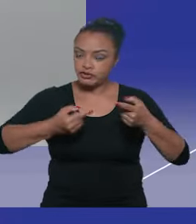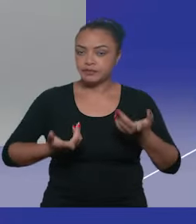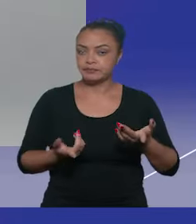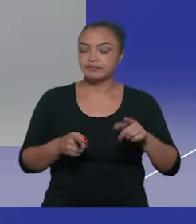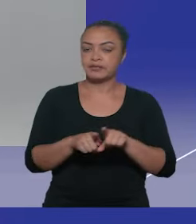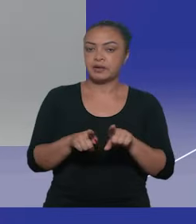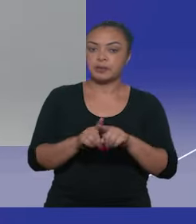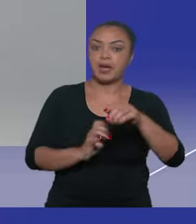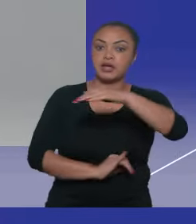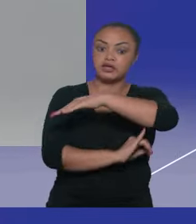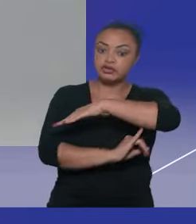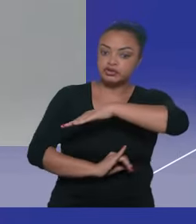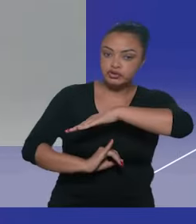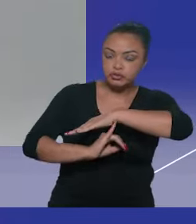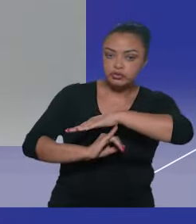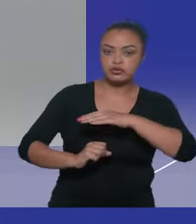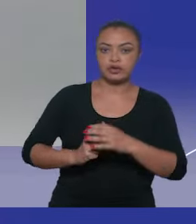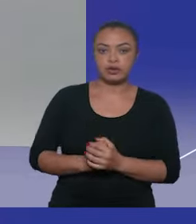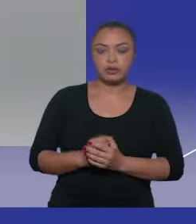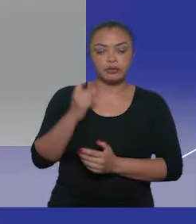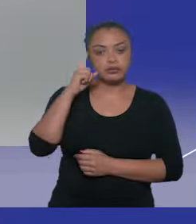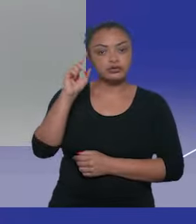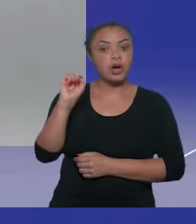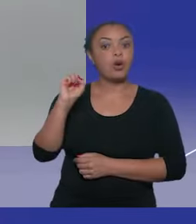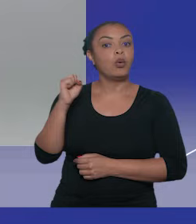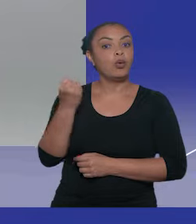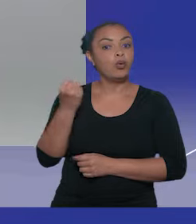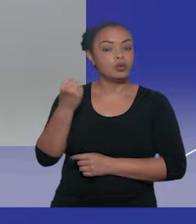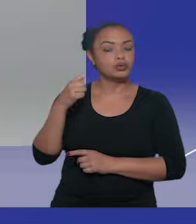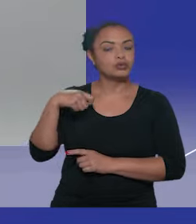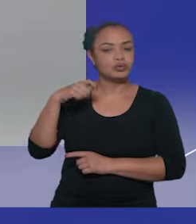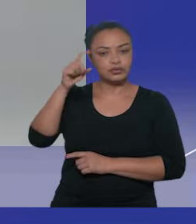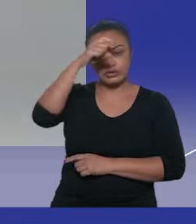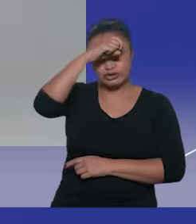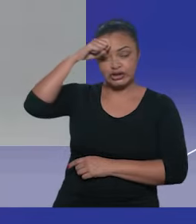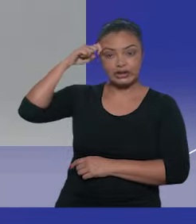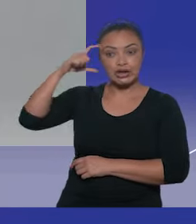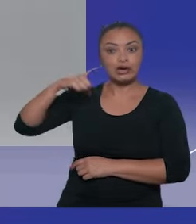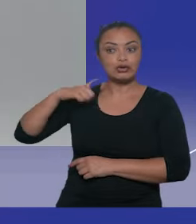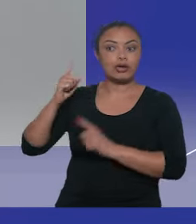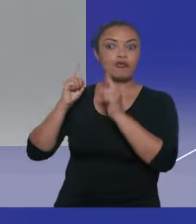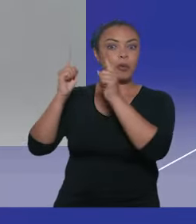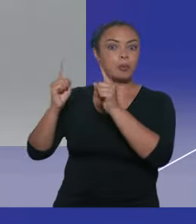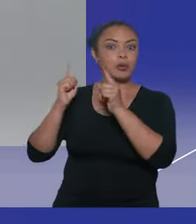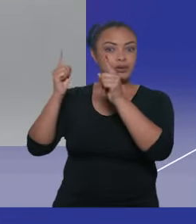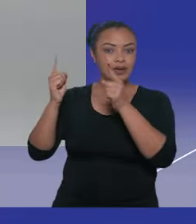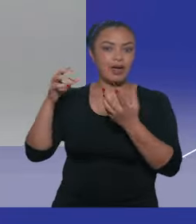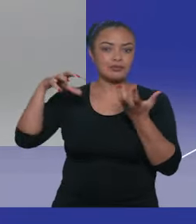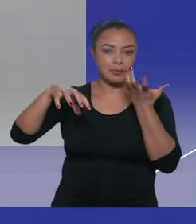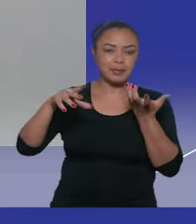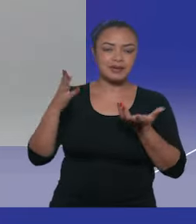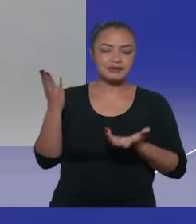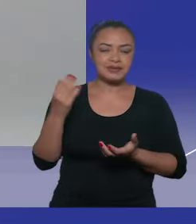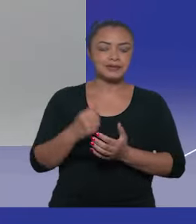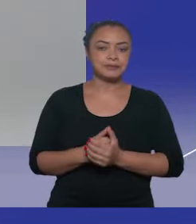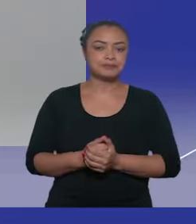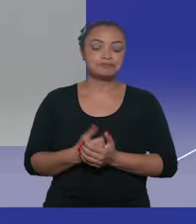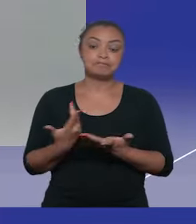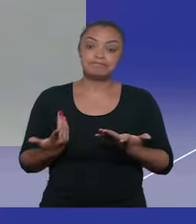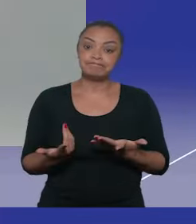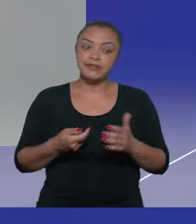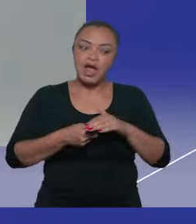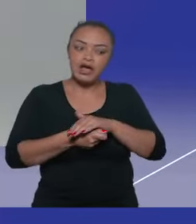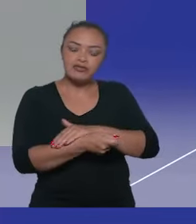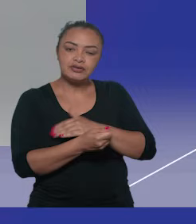uma questão institucional, porque em 8 de janeiro tiveram aqueles protestos, né, lá em Brasília. Então, os investidores ficaram com uma insegurança